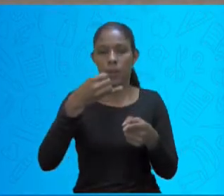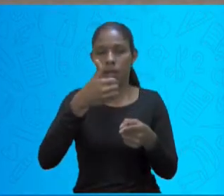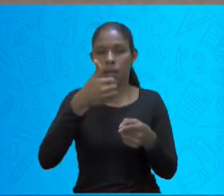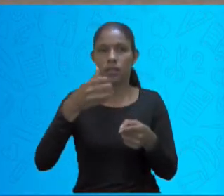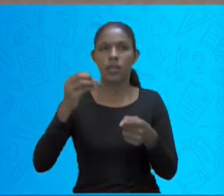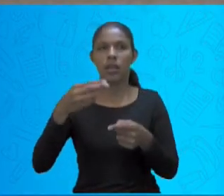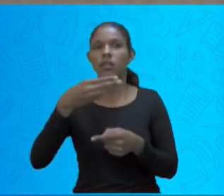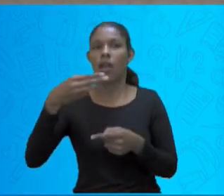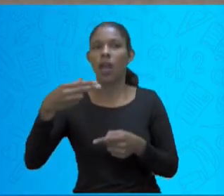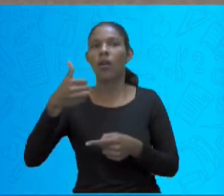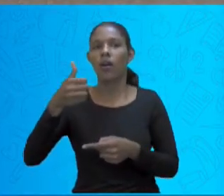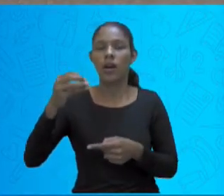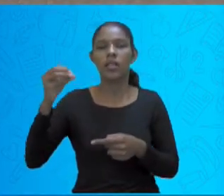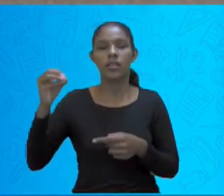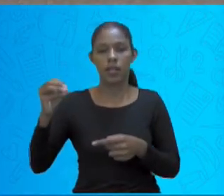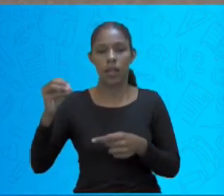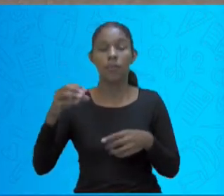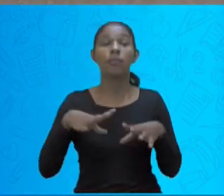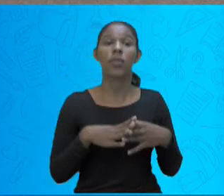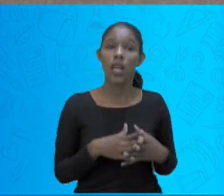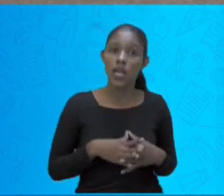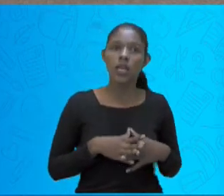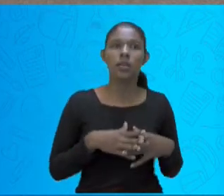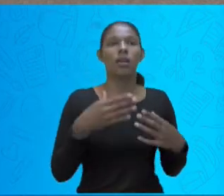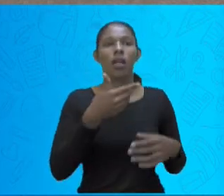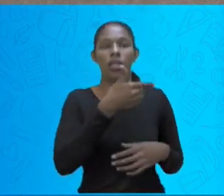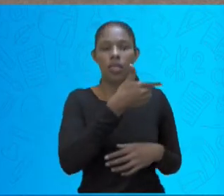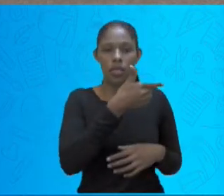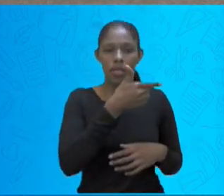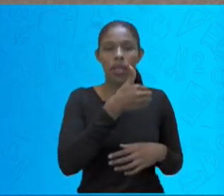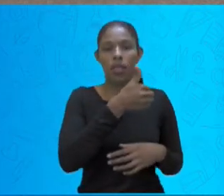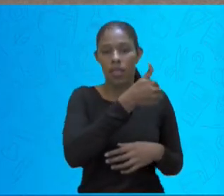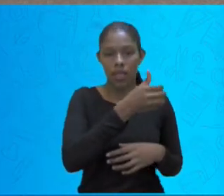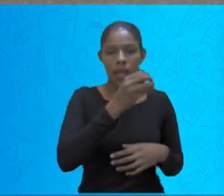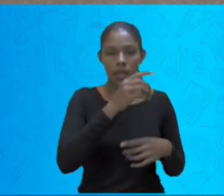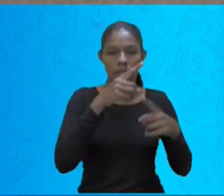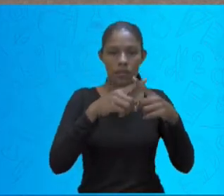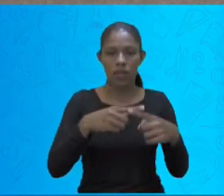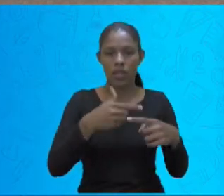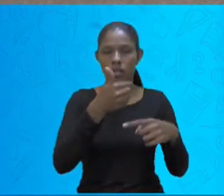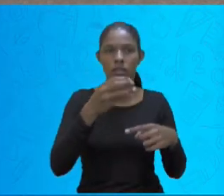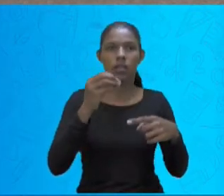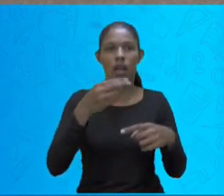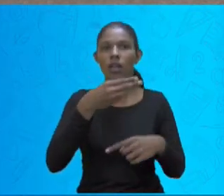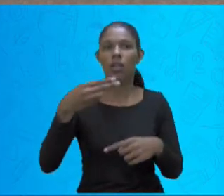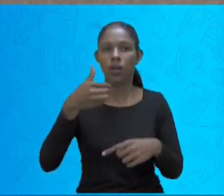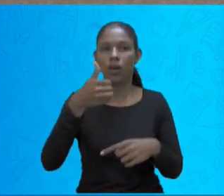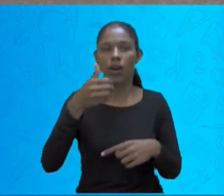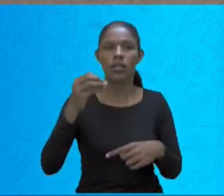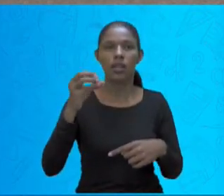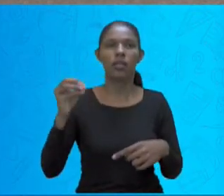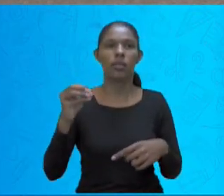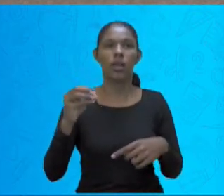tenho 100 também. Então, os 2 números são menos 10 e 10.